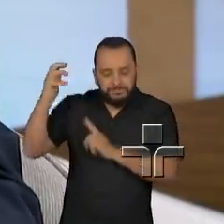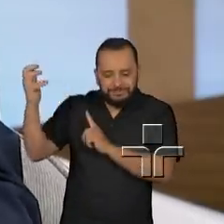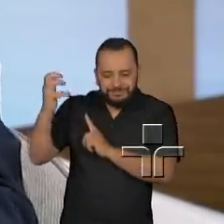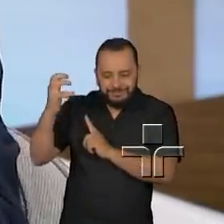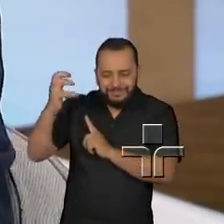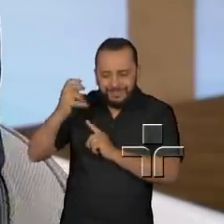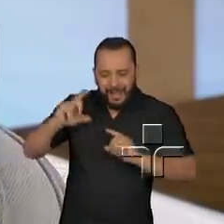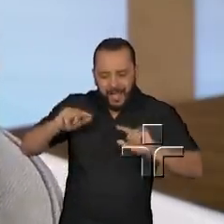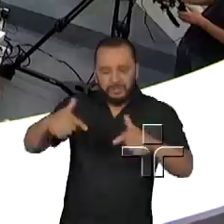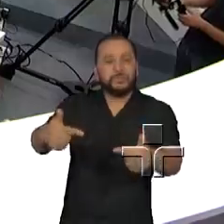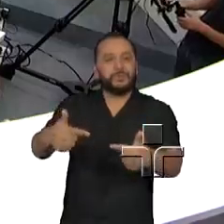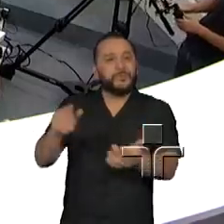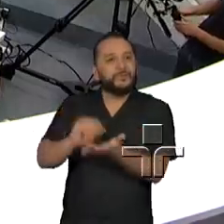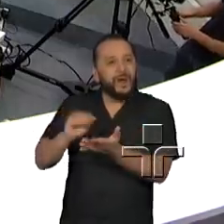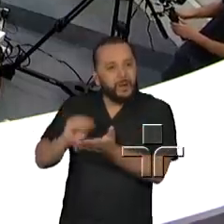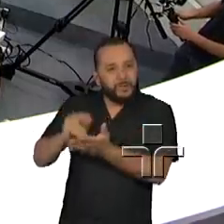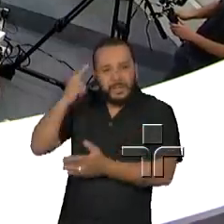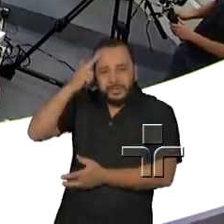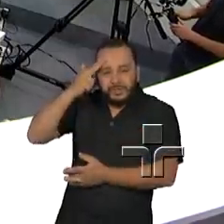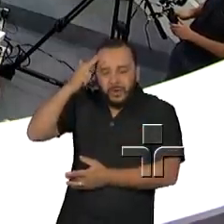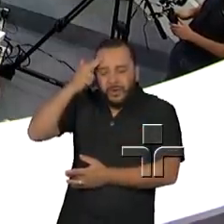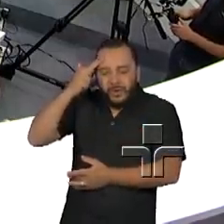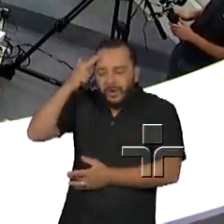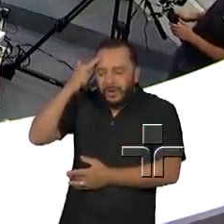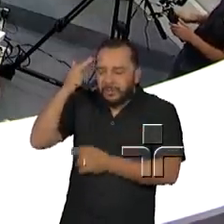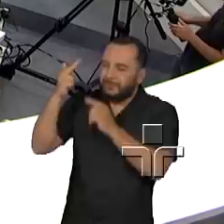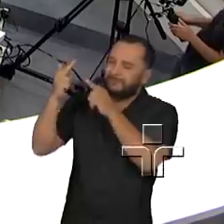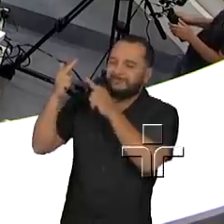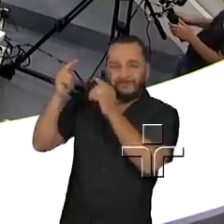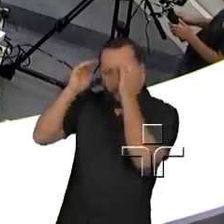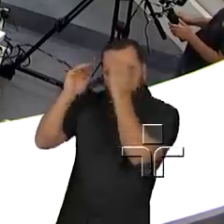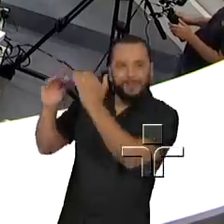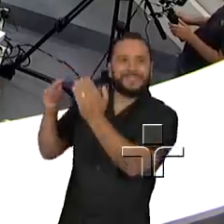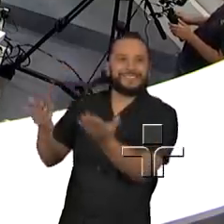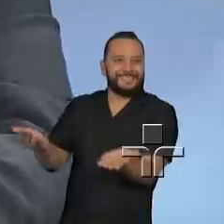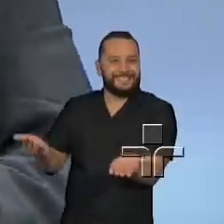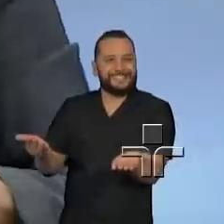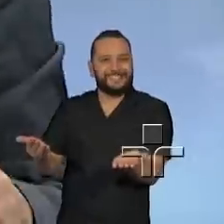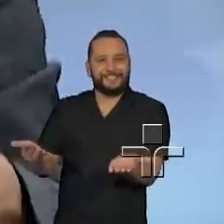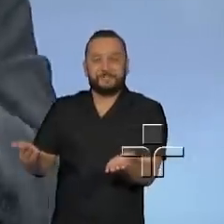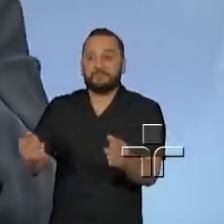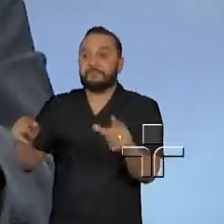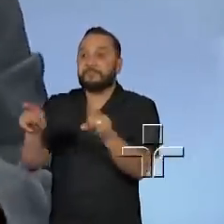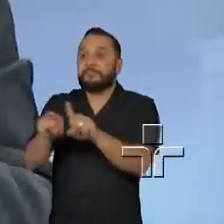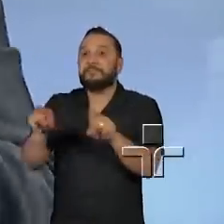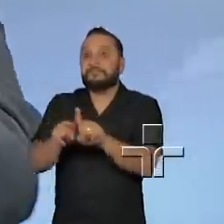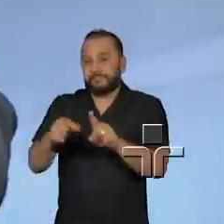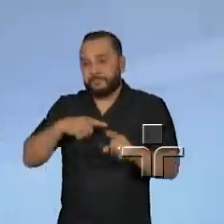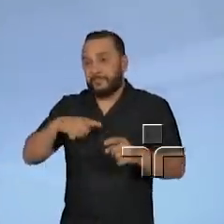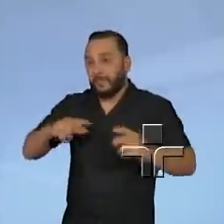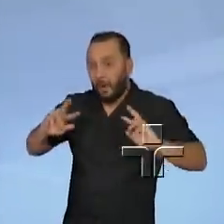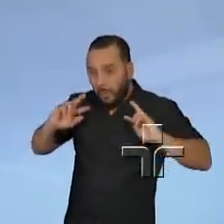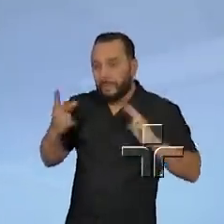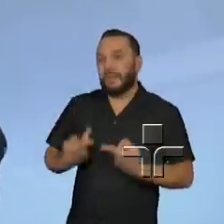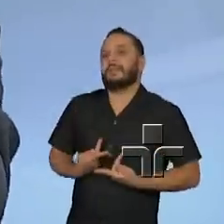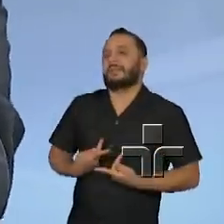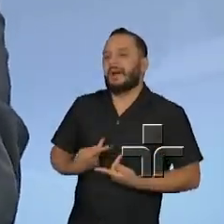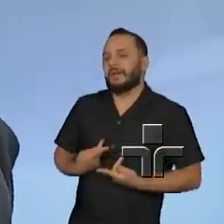Professor, entrando nesse ponto, no livro você defende, né, que a humanidade deveria voltar a entender